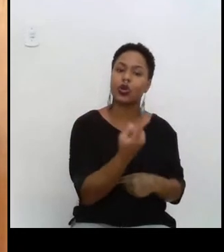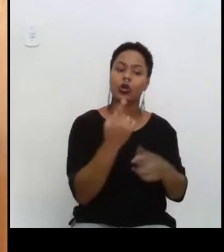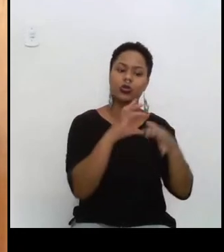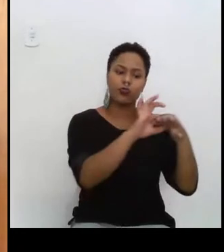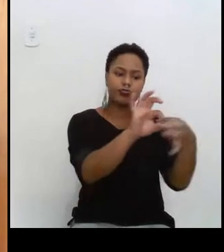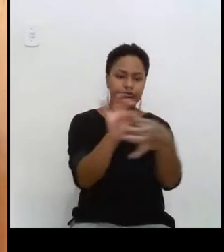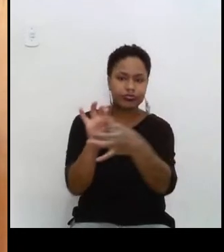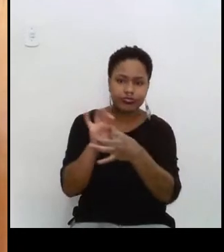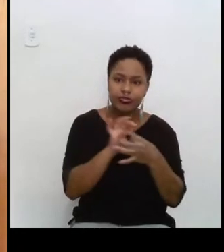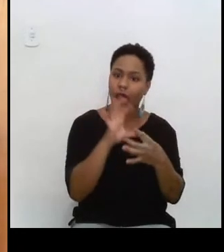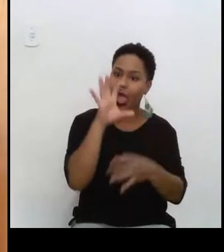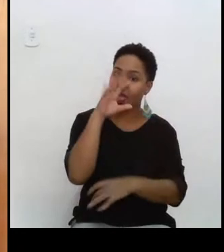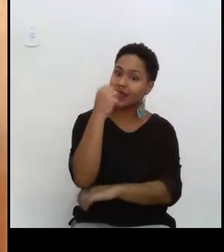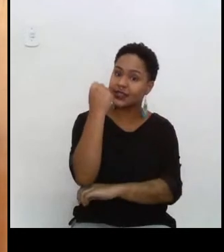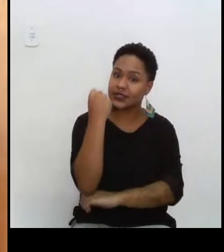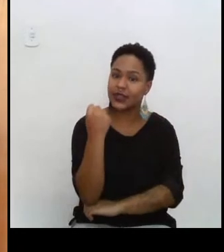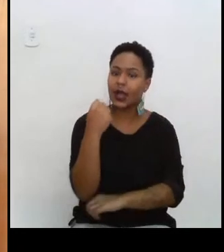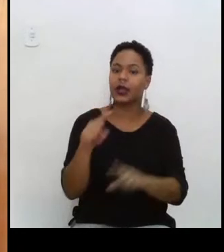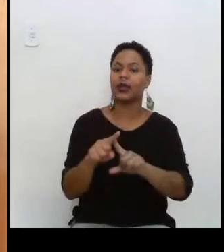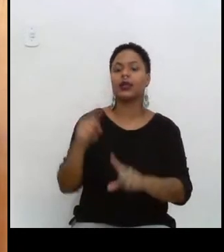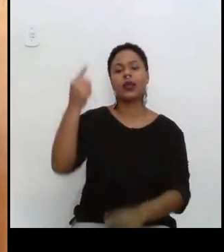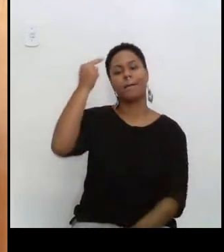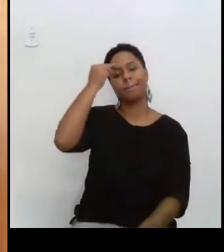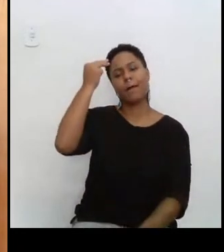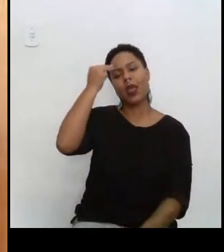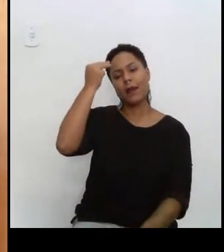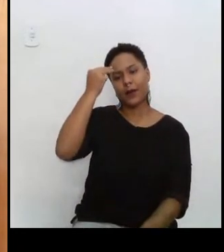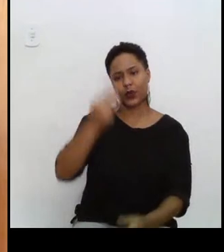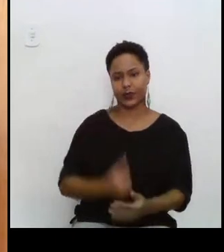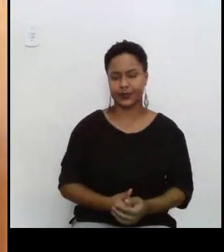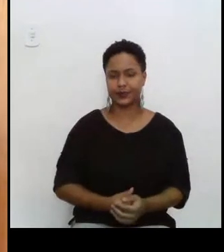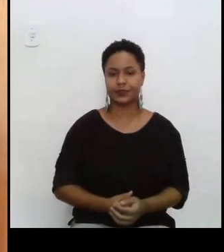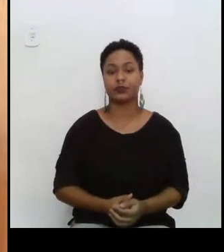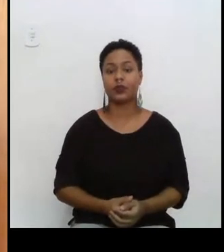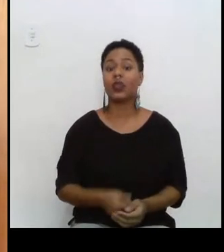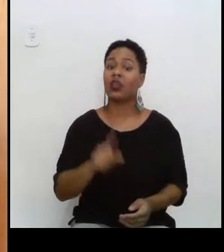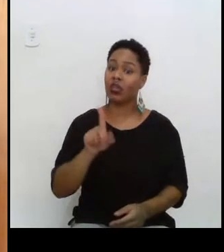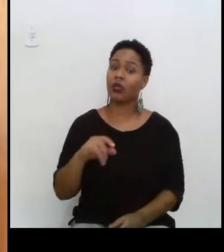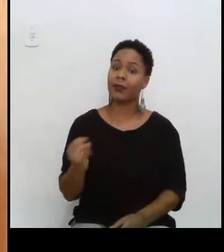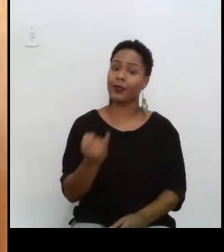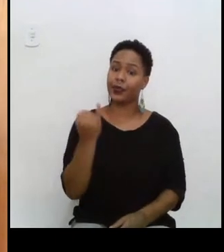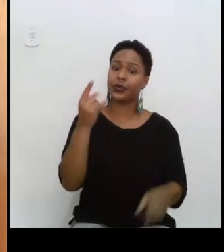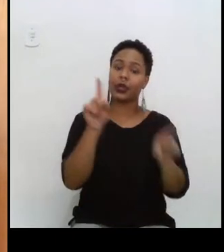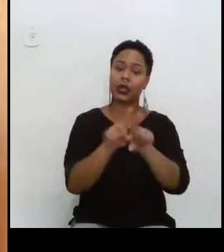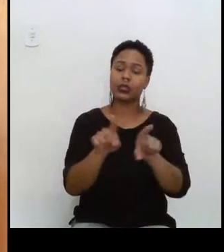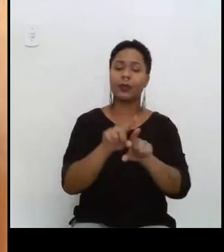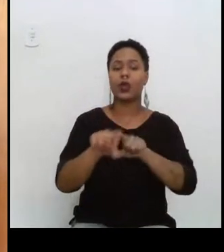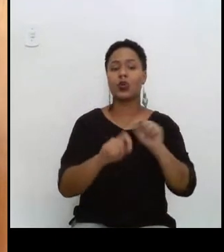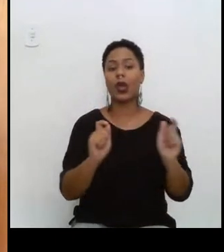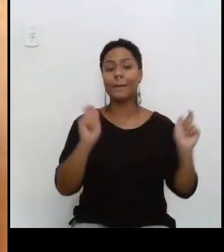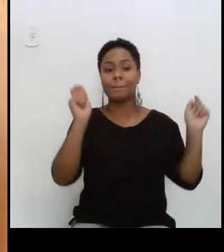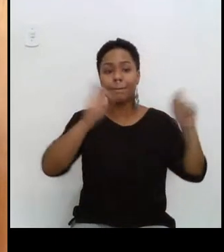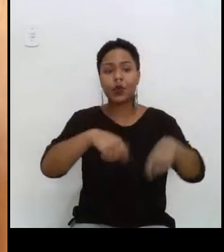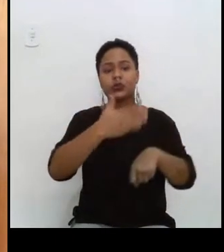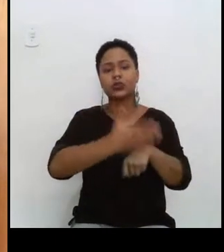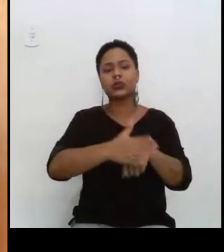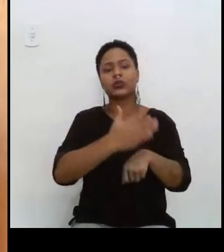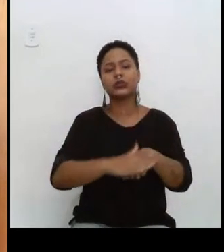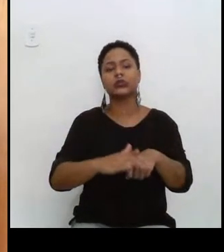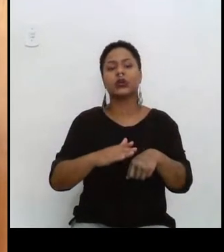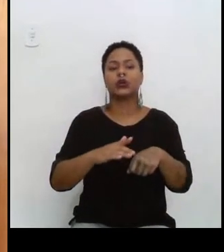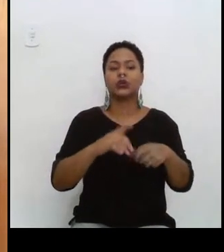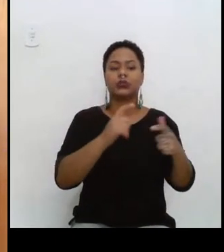memórias eu ia nem sua mãe apareceu relevada pela melhor conciliar ensaiar certeza que essa mente uma lei deve-se